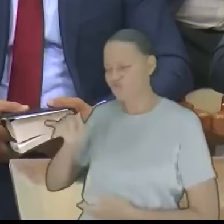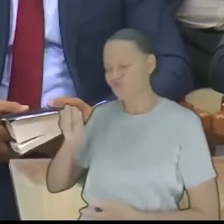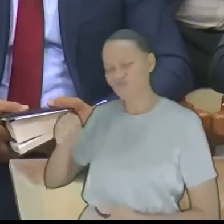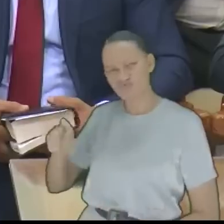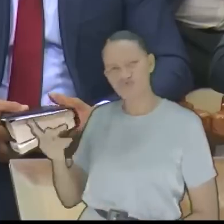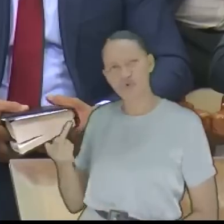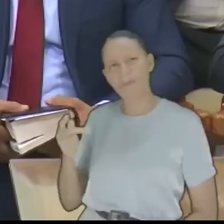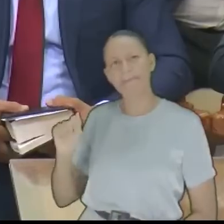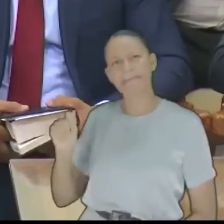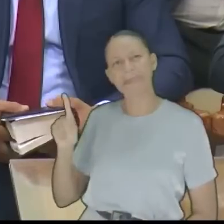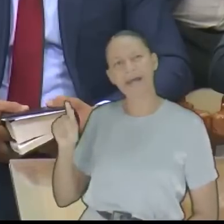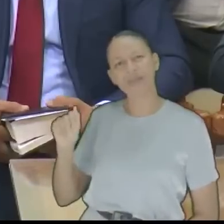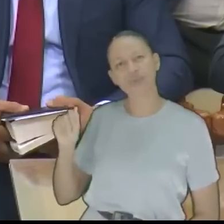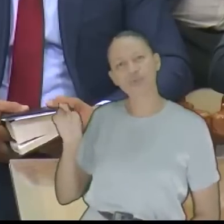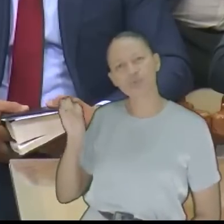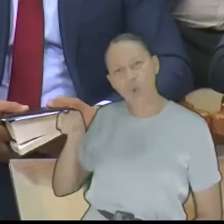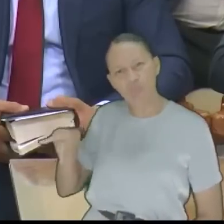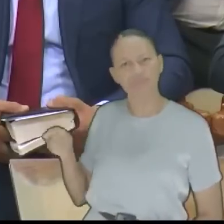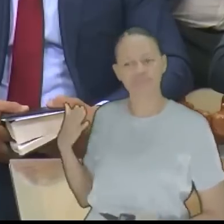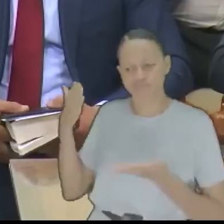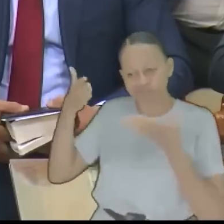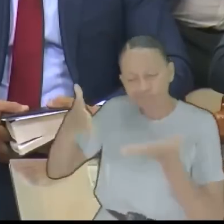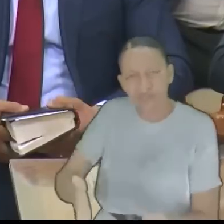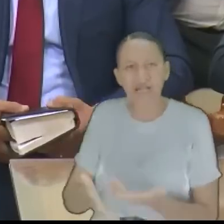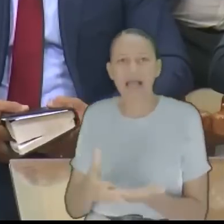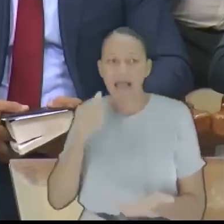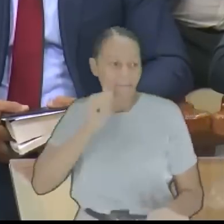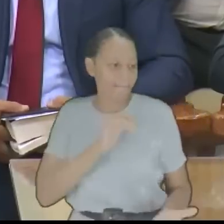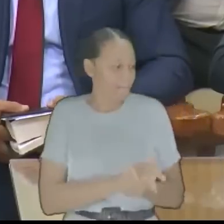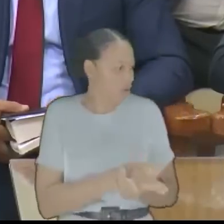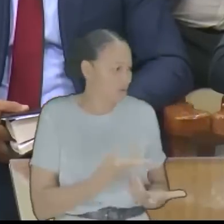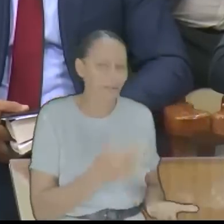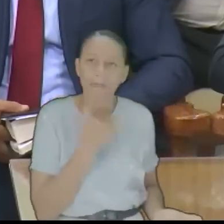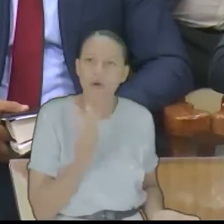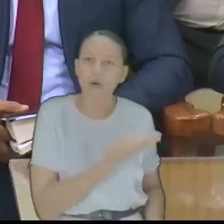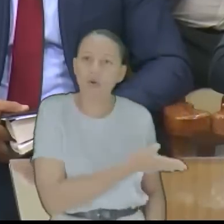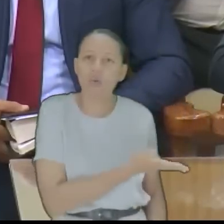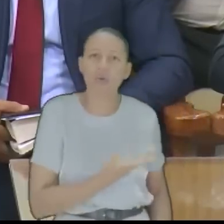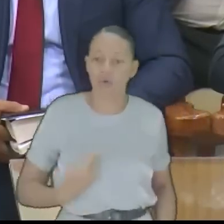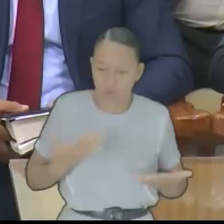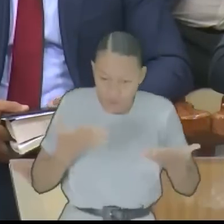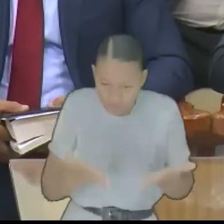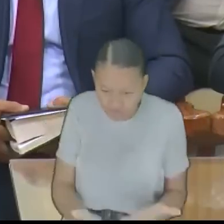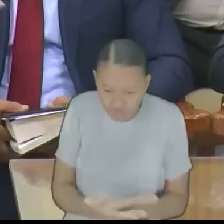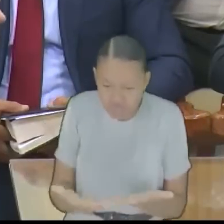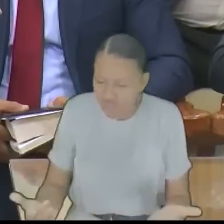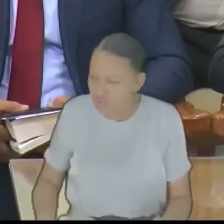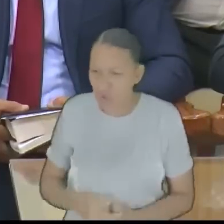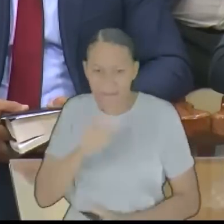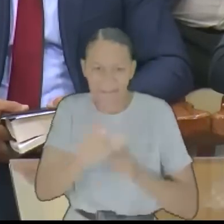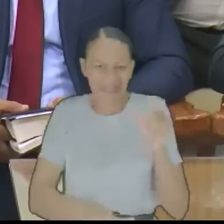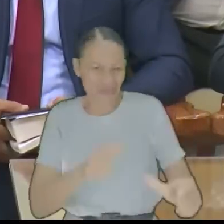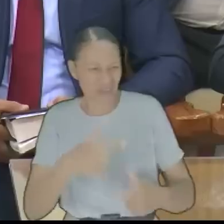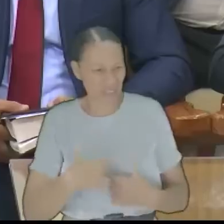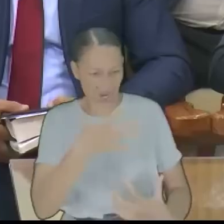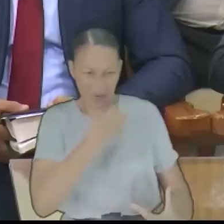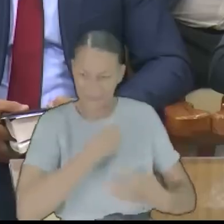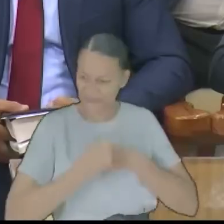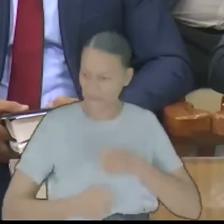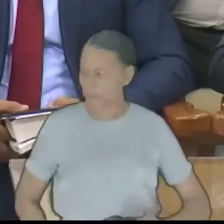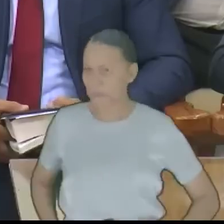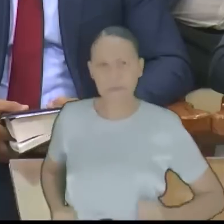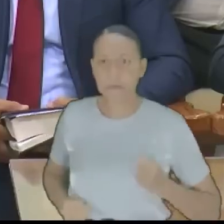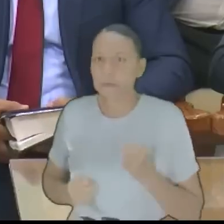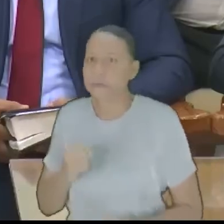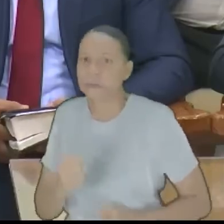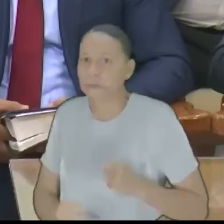na internet. Quando ele chegou lá, irmão, a esposa dele morreu. Ele chegou no meio dos canibais, no meio dos selvagens, que